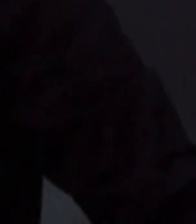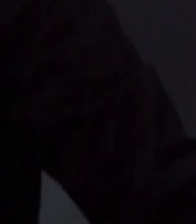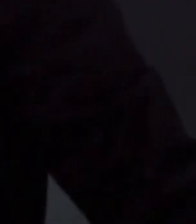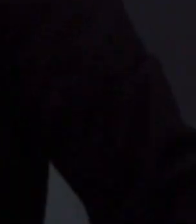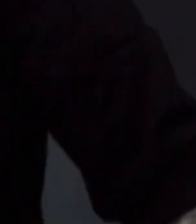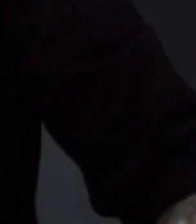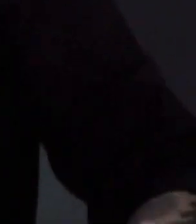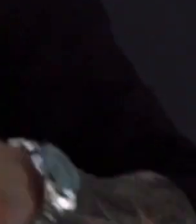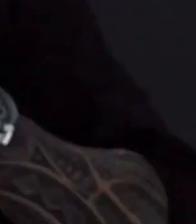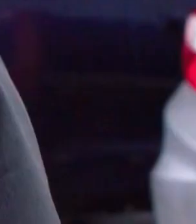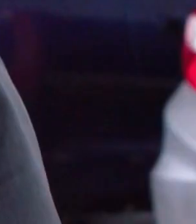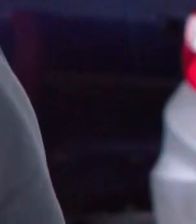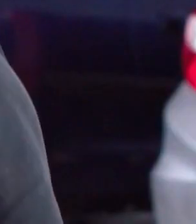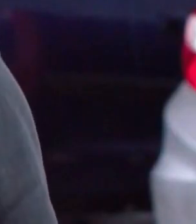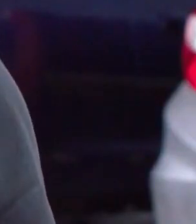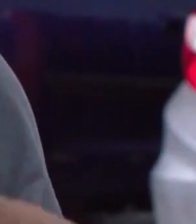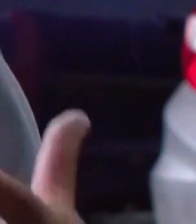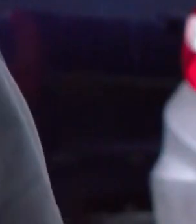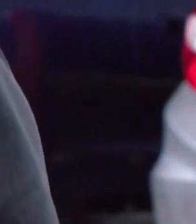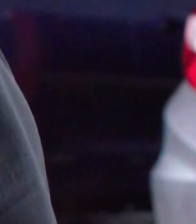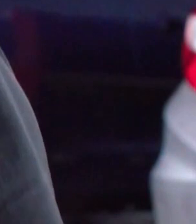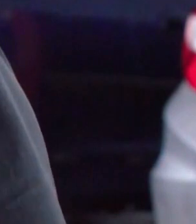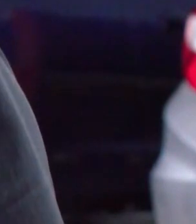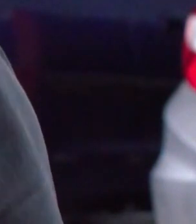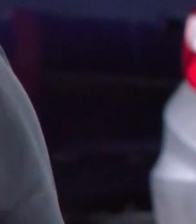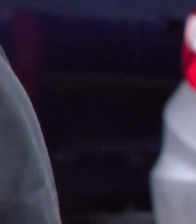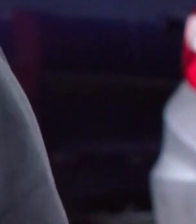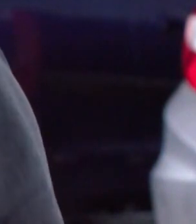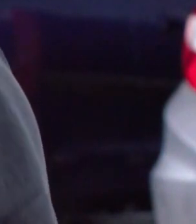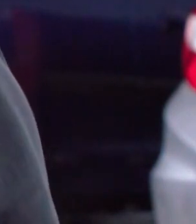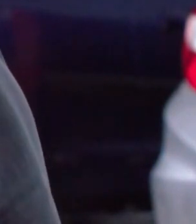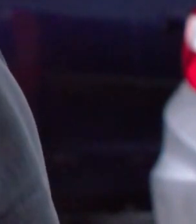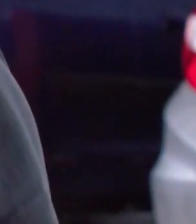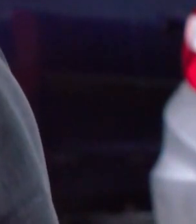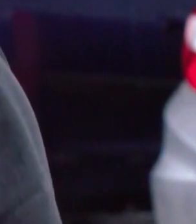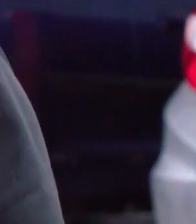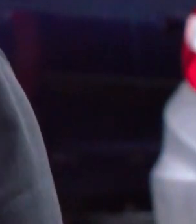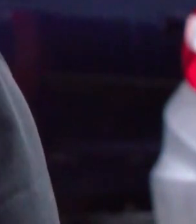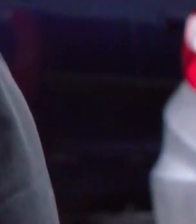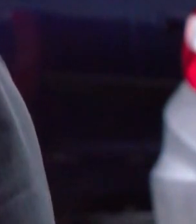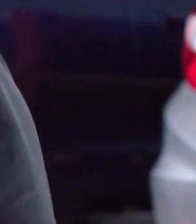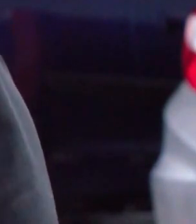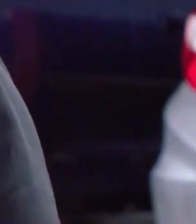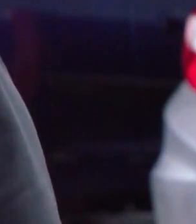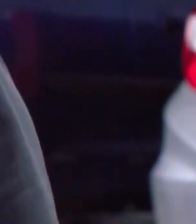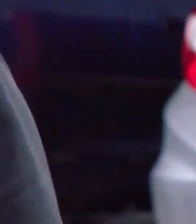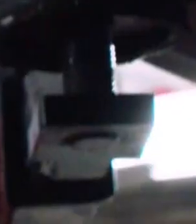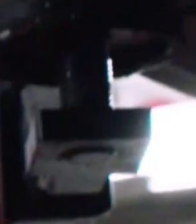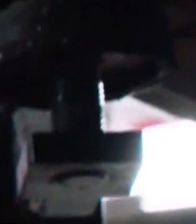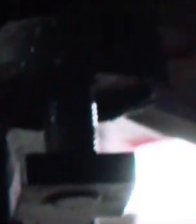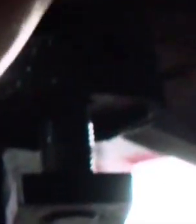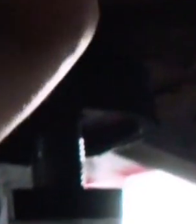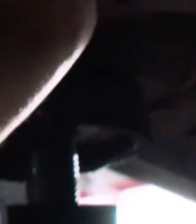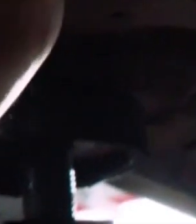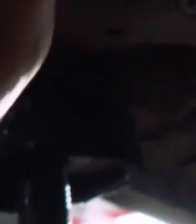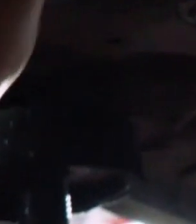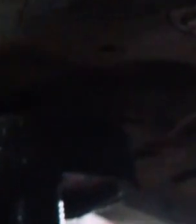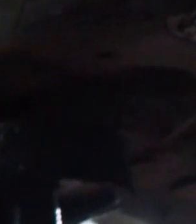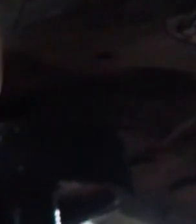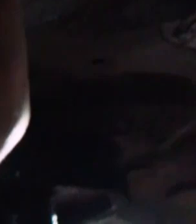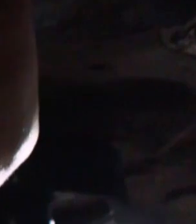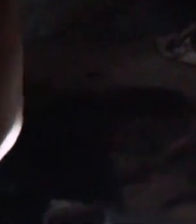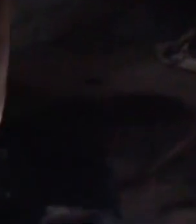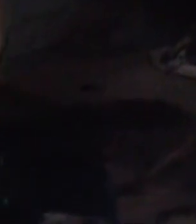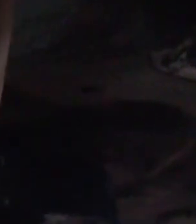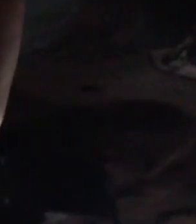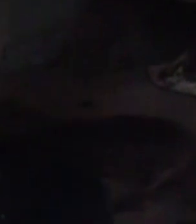no caminho certo por isso. O sonho ajuda, mas a sua atitude tem que ser maior ainda.